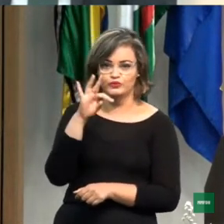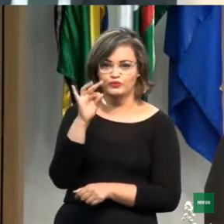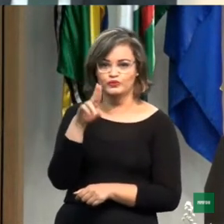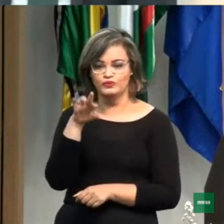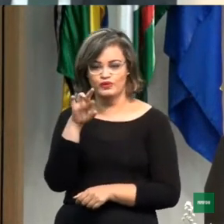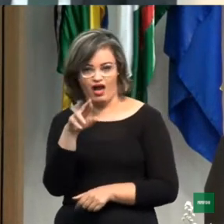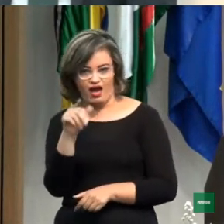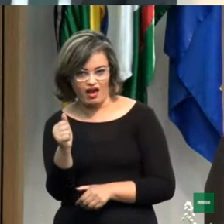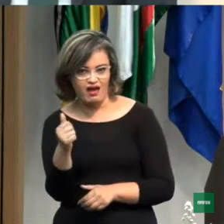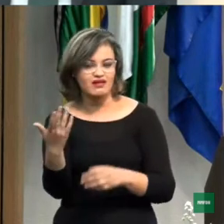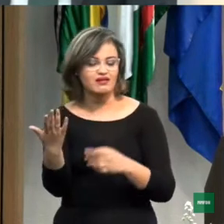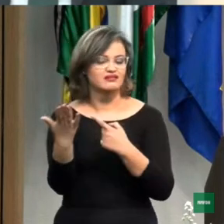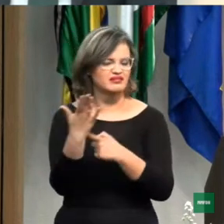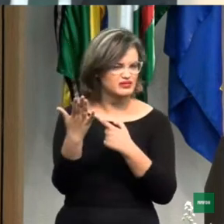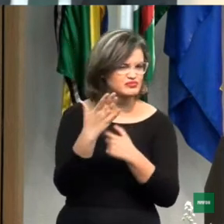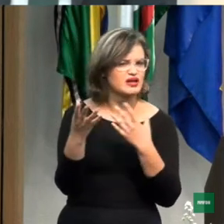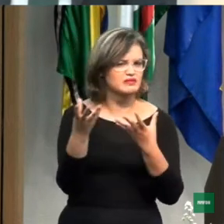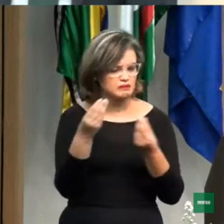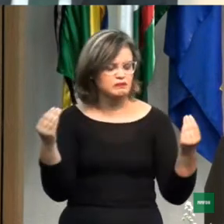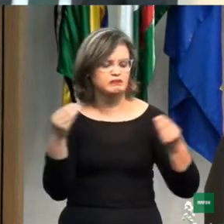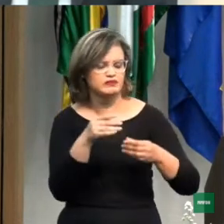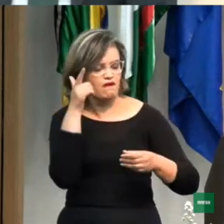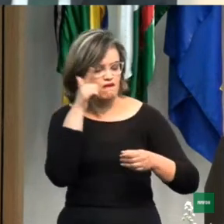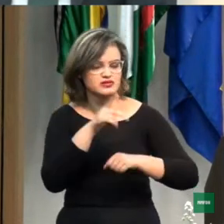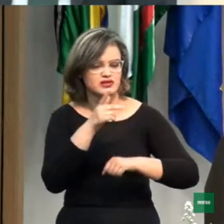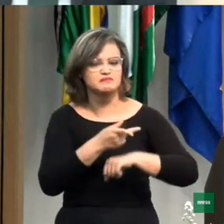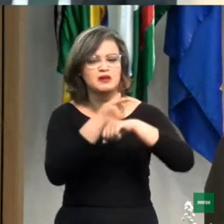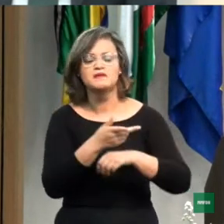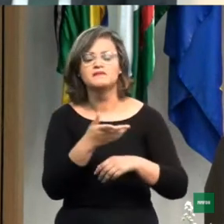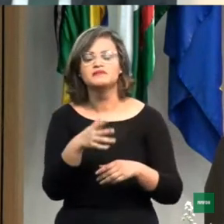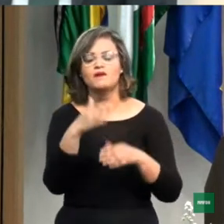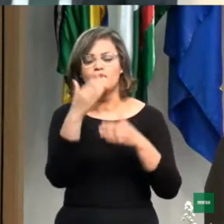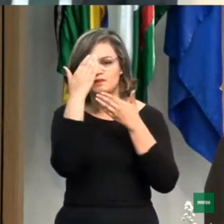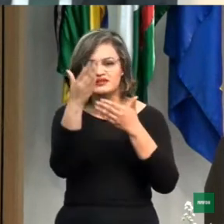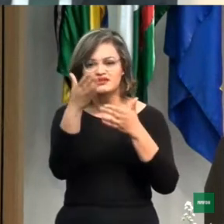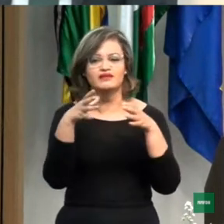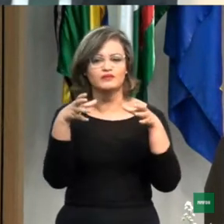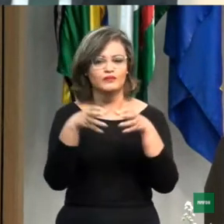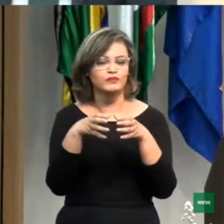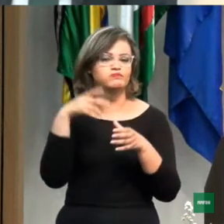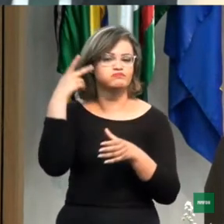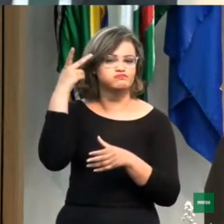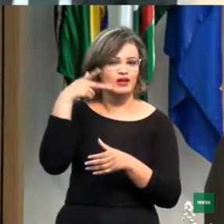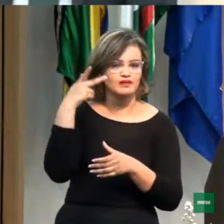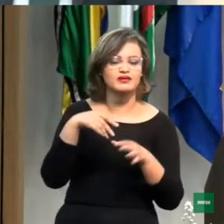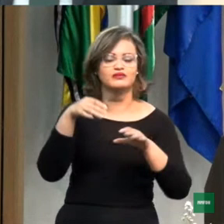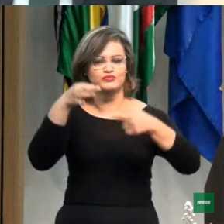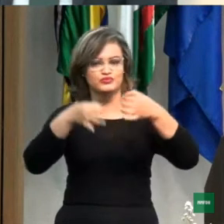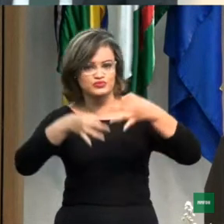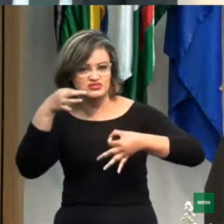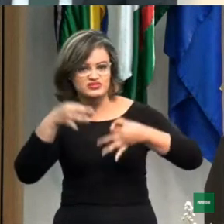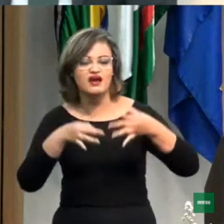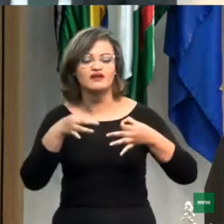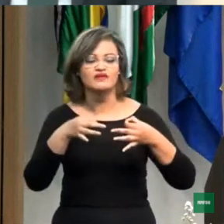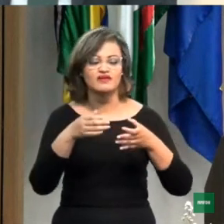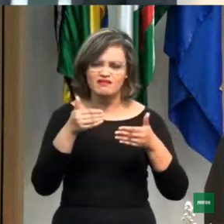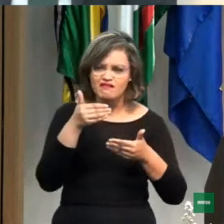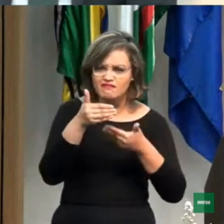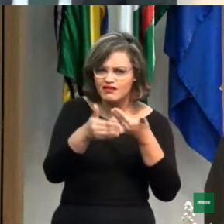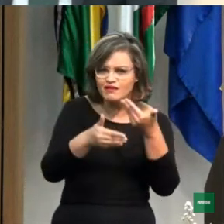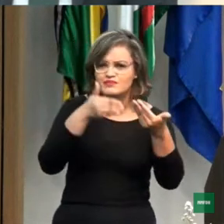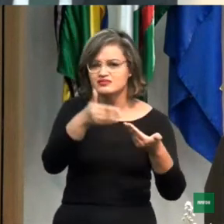na edição desse prêmio. Obrigada ao parlamento, obrigada ao judiciário. É assim que a gente vai conseguir, doutor Veloso, com essa